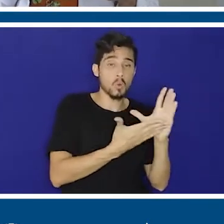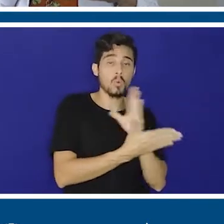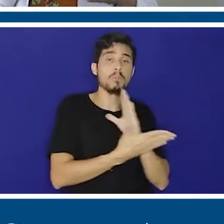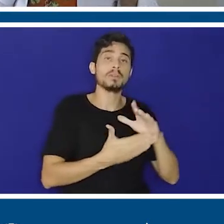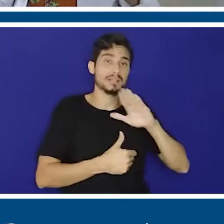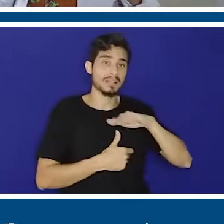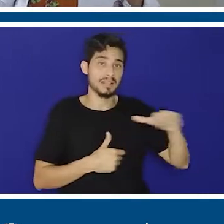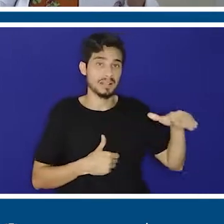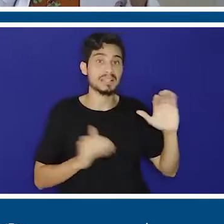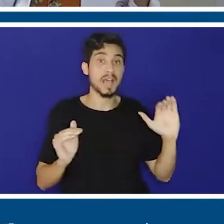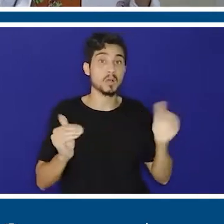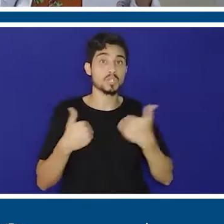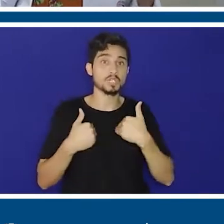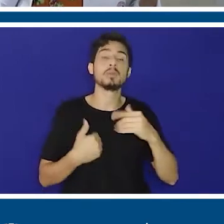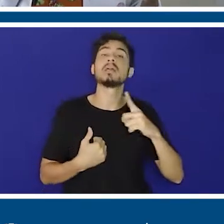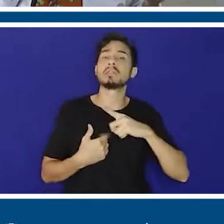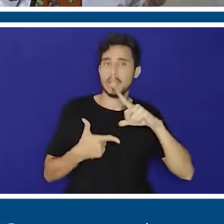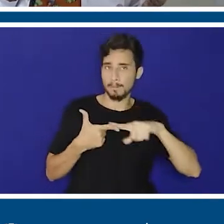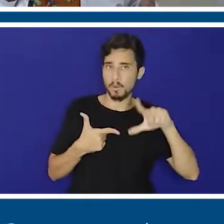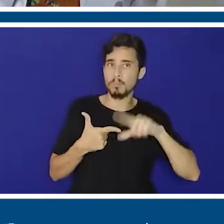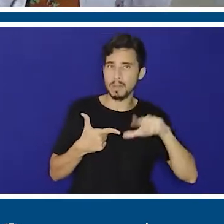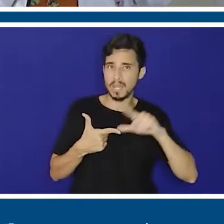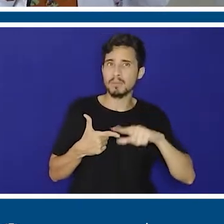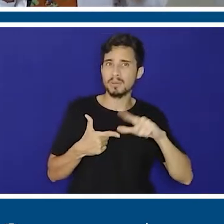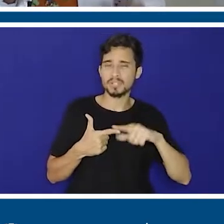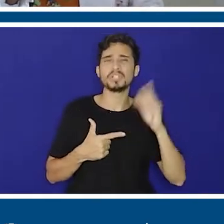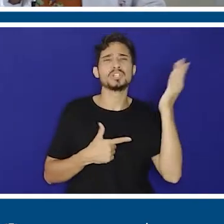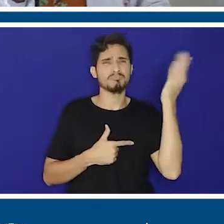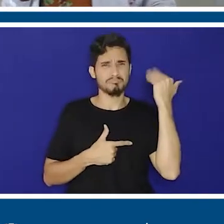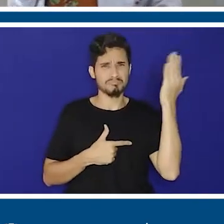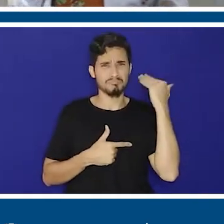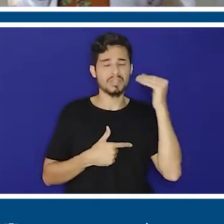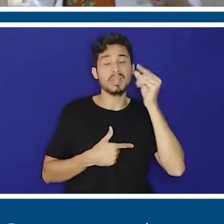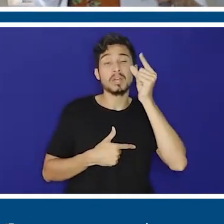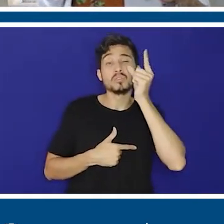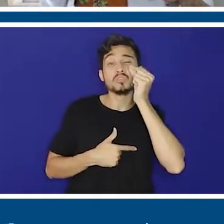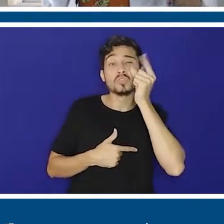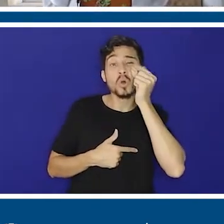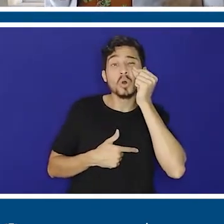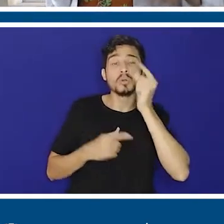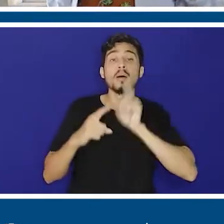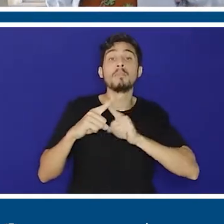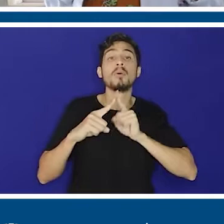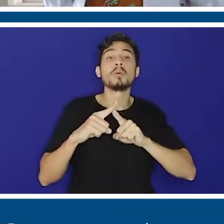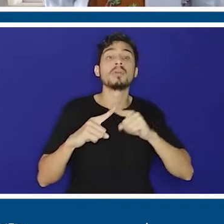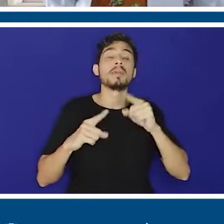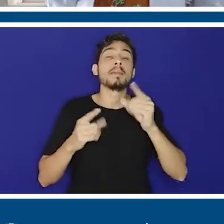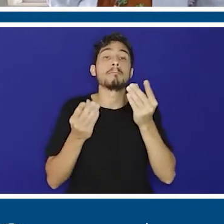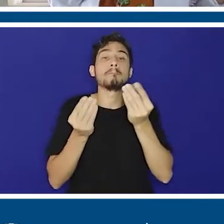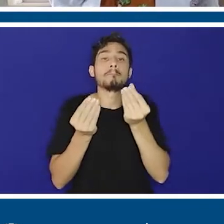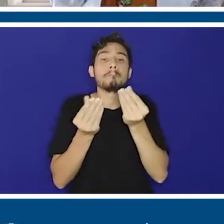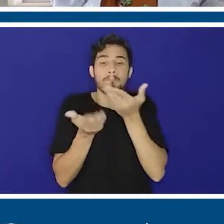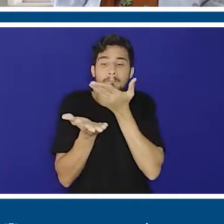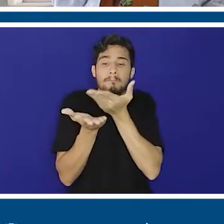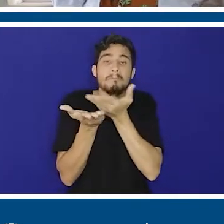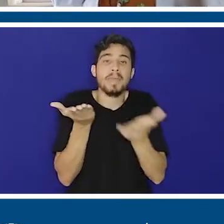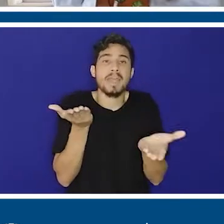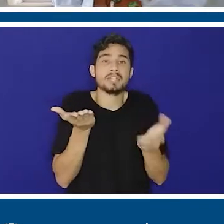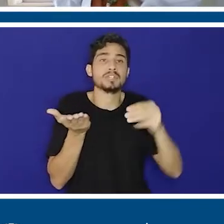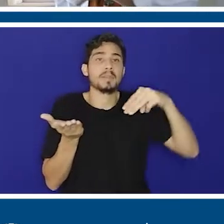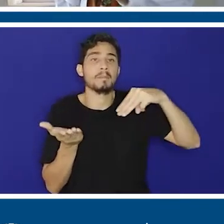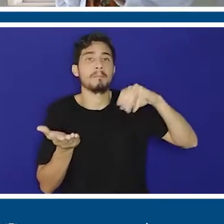têm problemas primários do sono, porque tem uma queda de melatonina, então por isso que a melatonina ela é